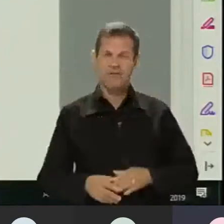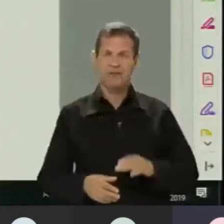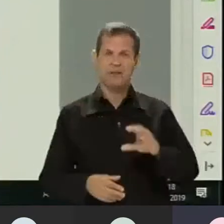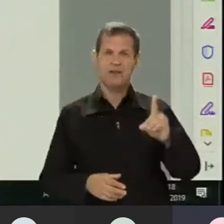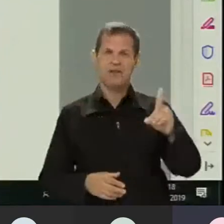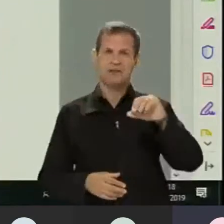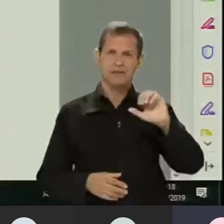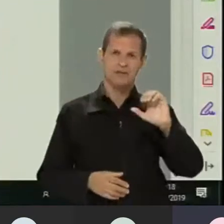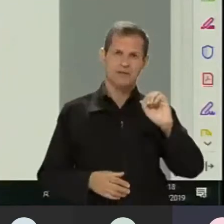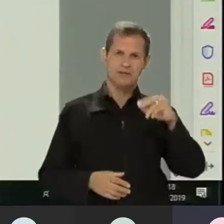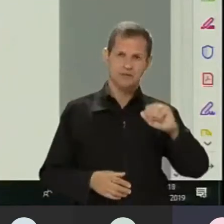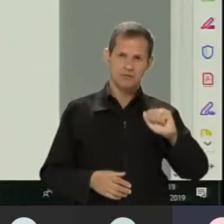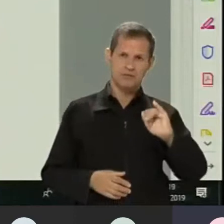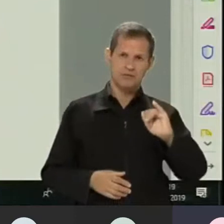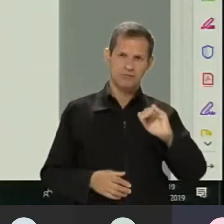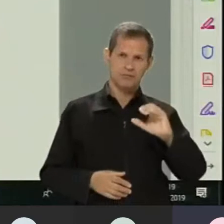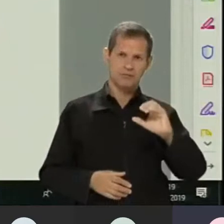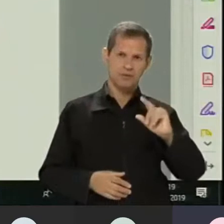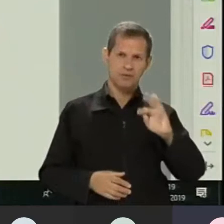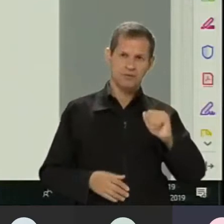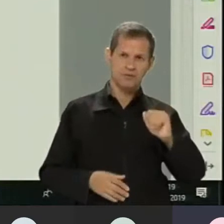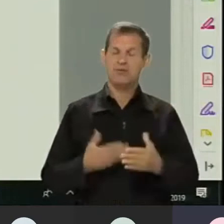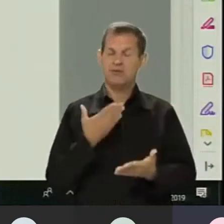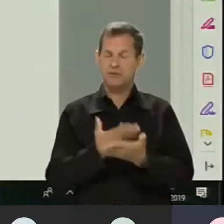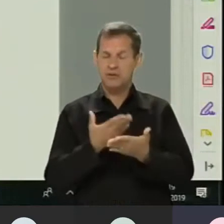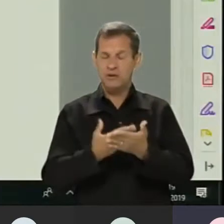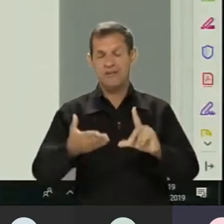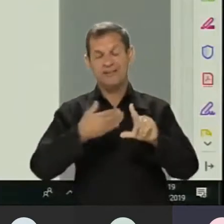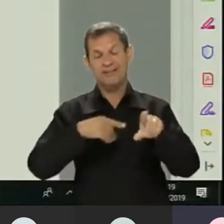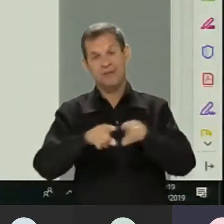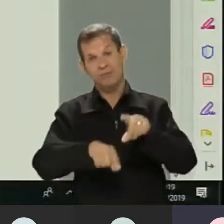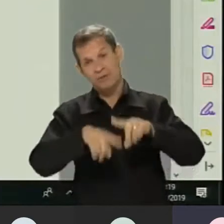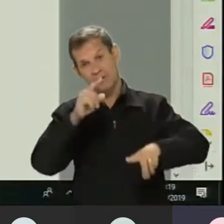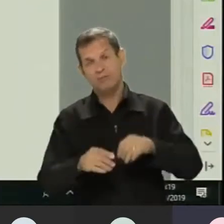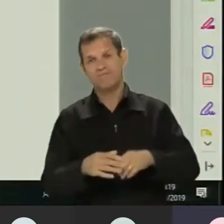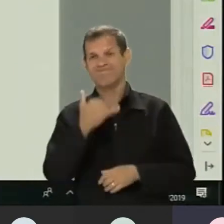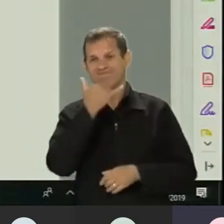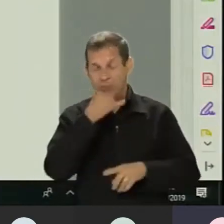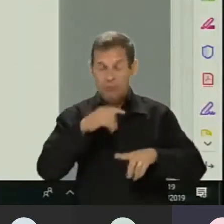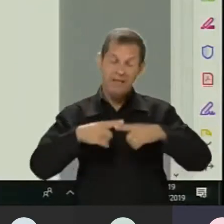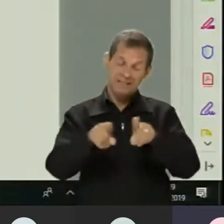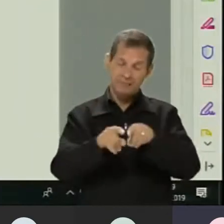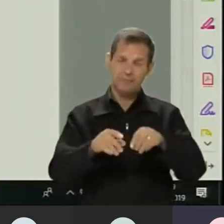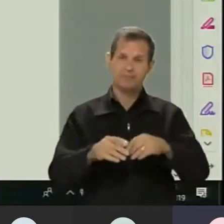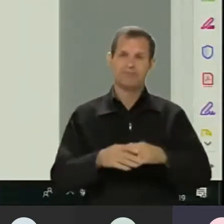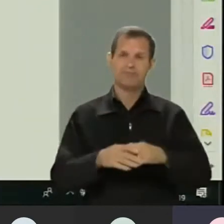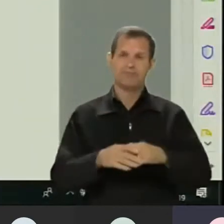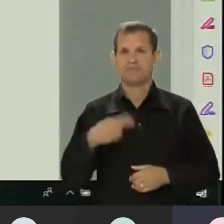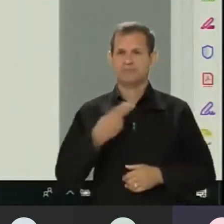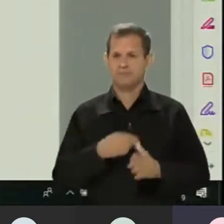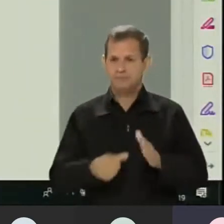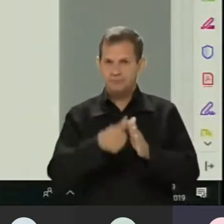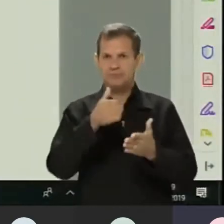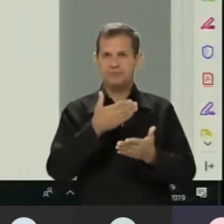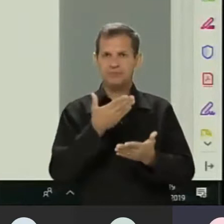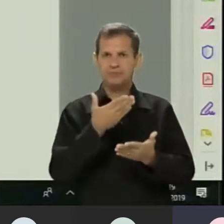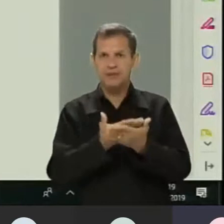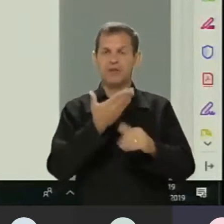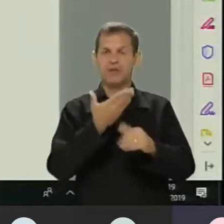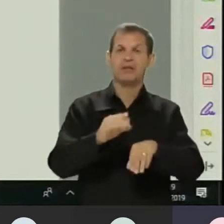zonas bioclimáticas que a gente já viu nas nossas teleaulas, no nosso material, desculpa, e também aqui na nossa primeira